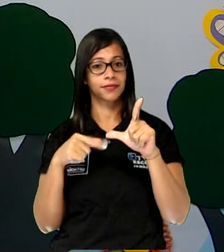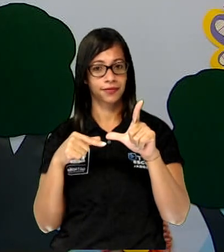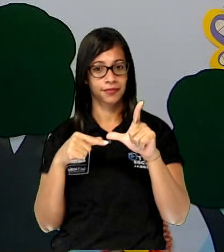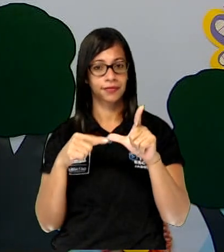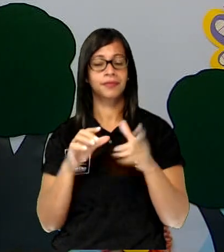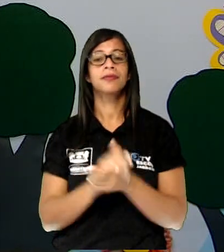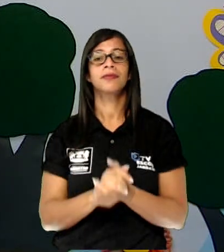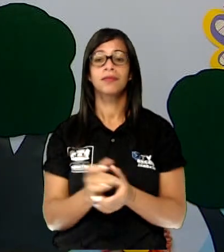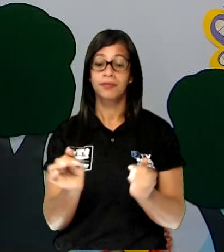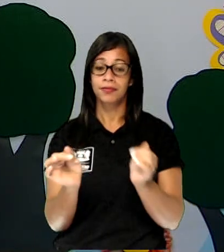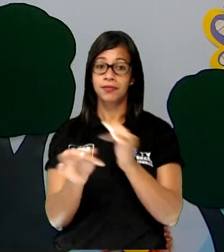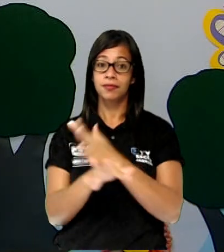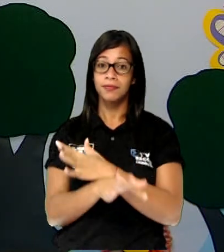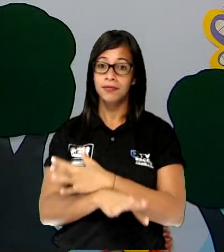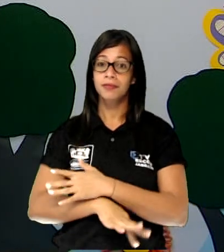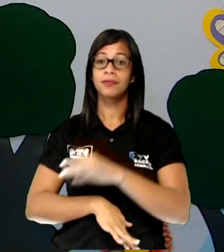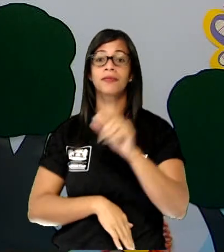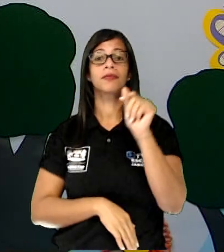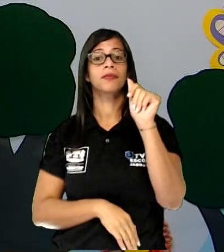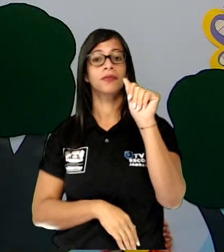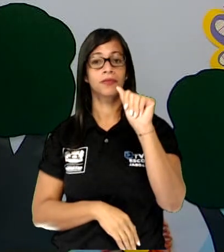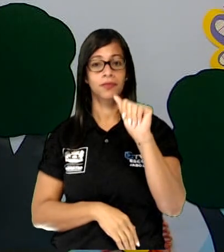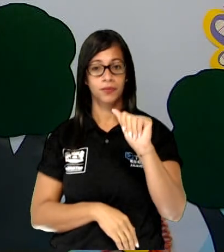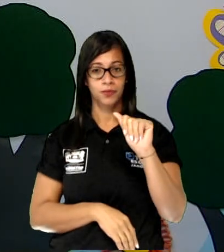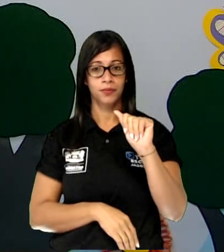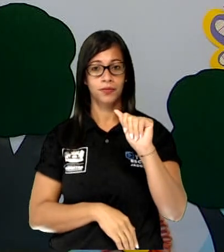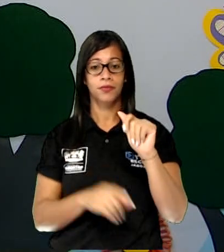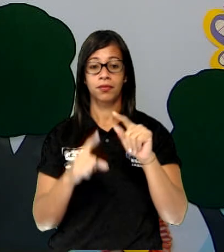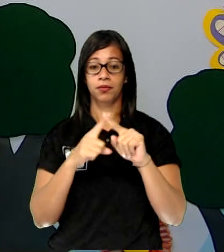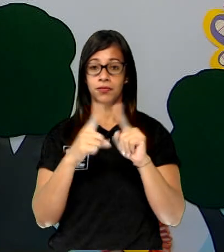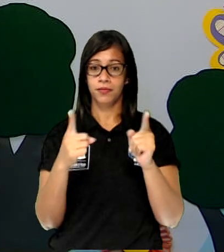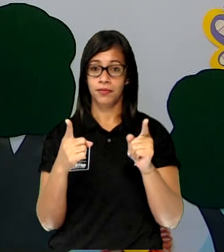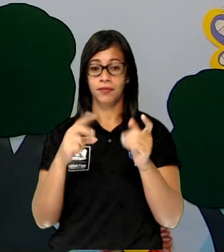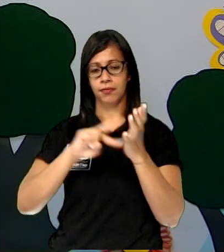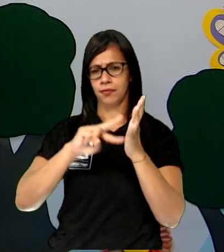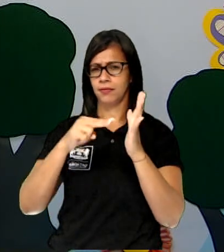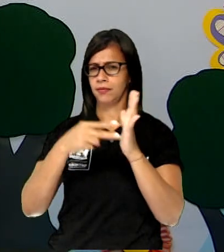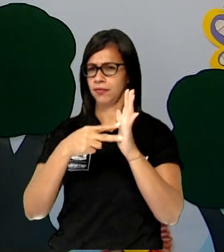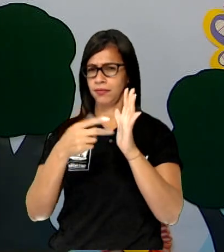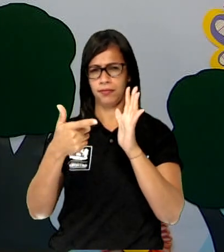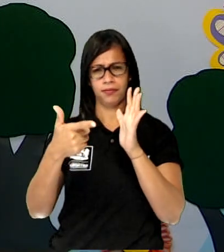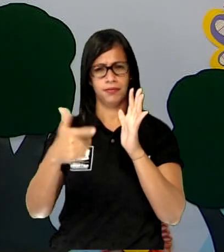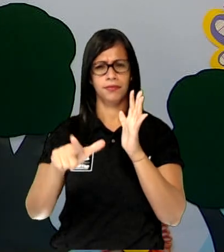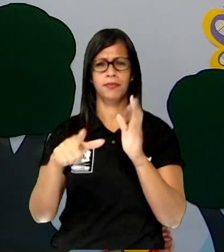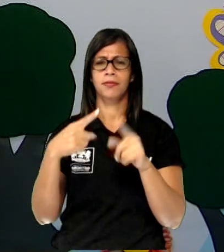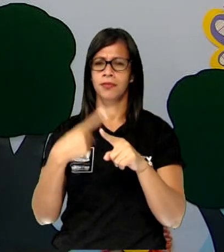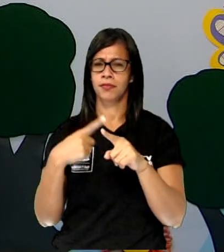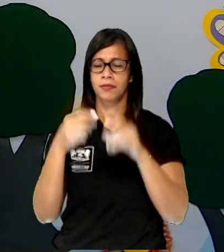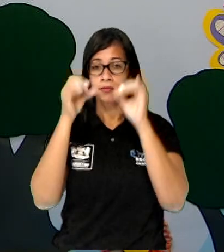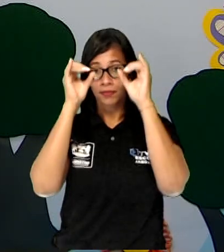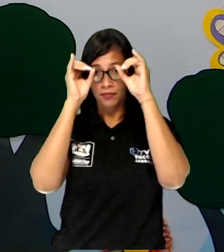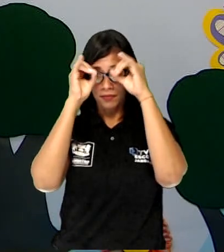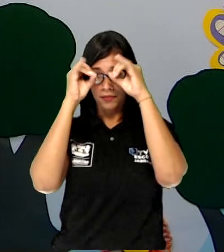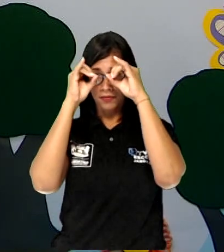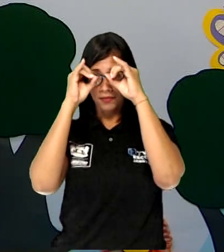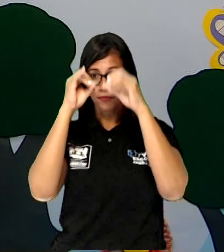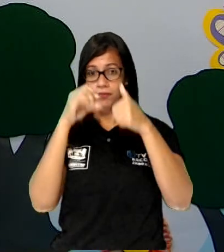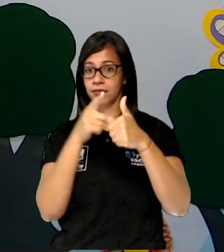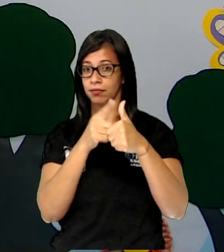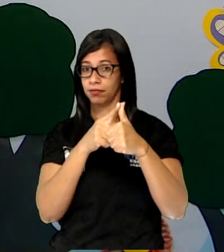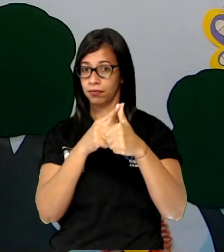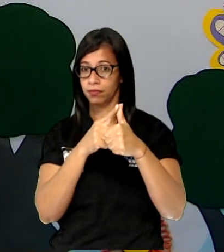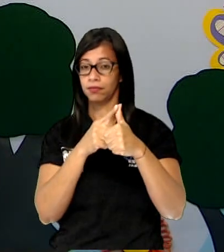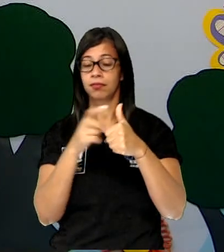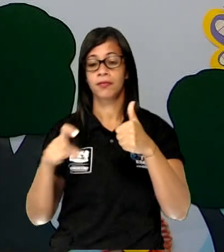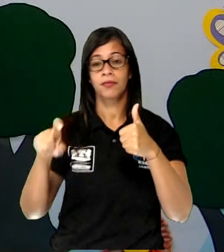Também termina com a letra A. Mas significa uma outra coisa, pois sabemos que coruja é um animal e cobra é